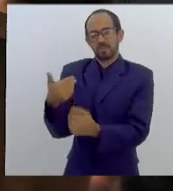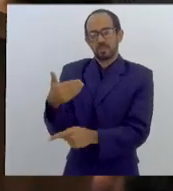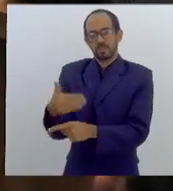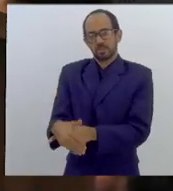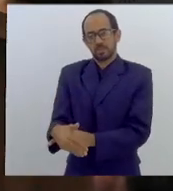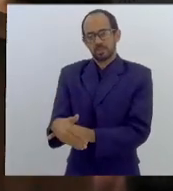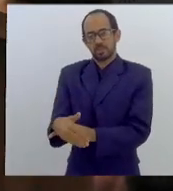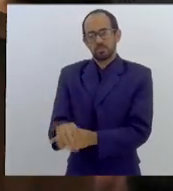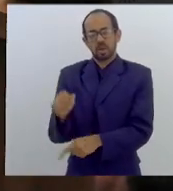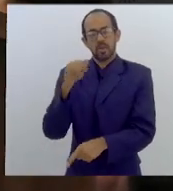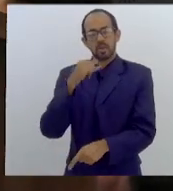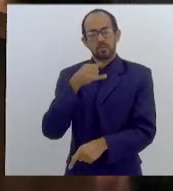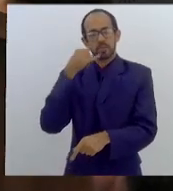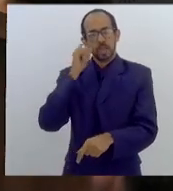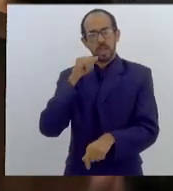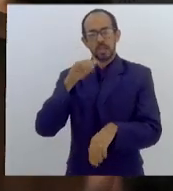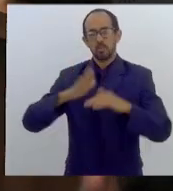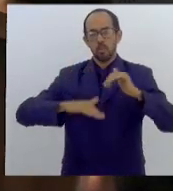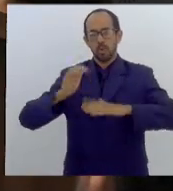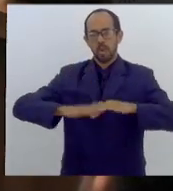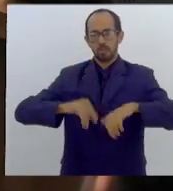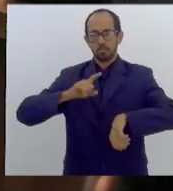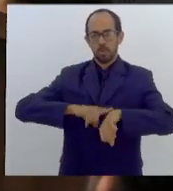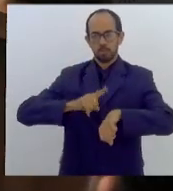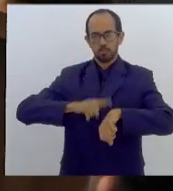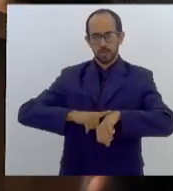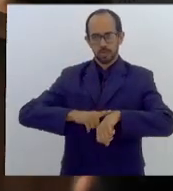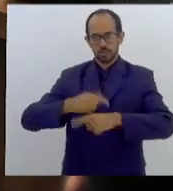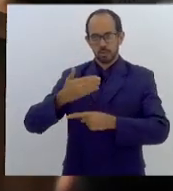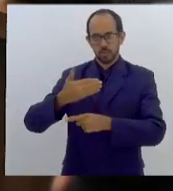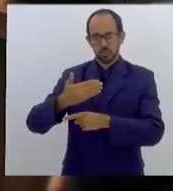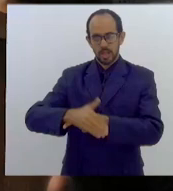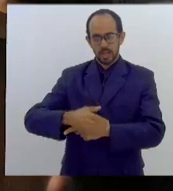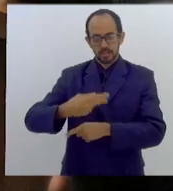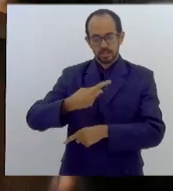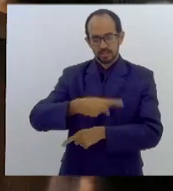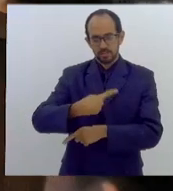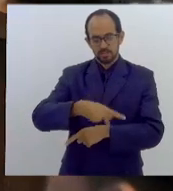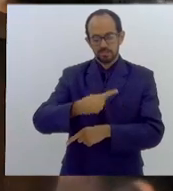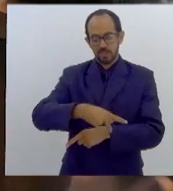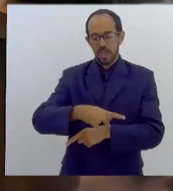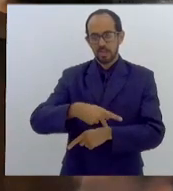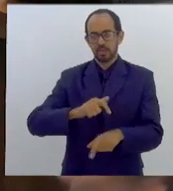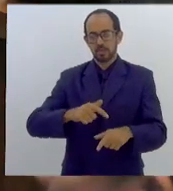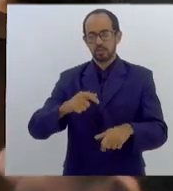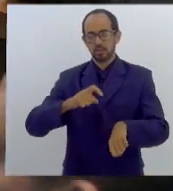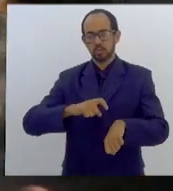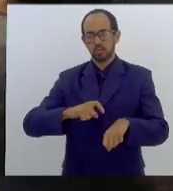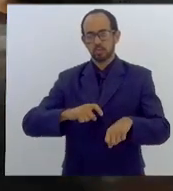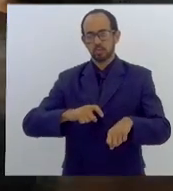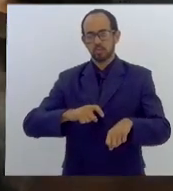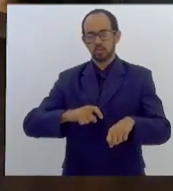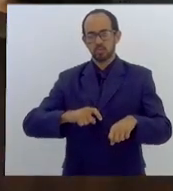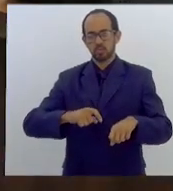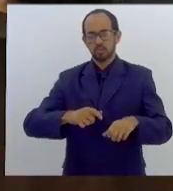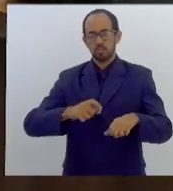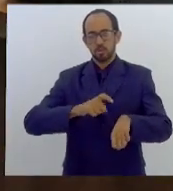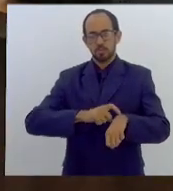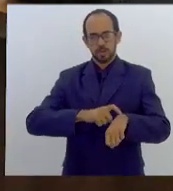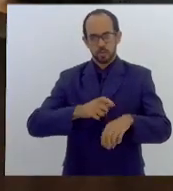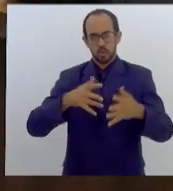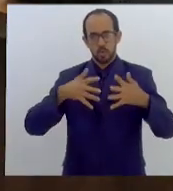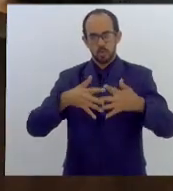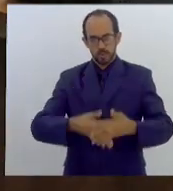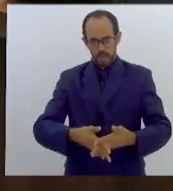possa vir em algum momento ter o táxi dele colocado numa situação de dificuldade e possa perder o táxi.